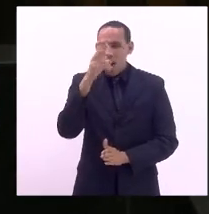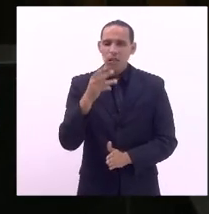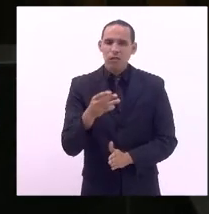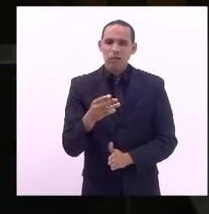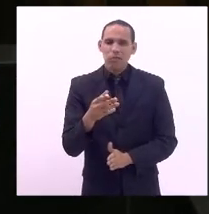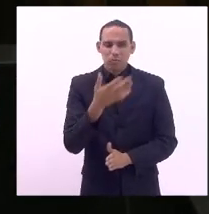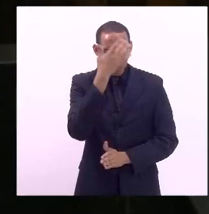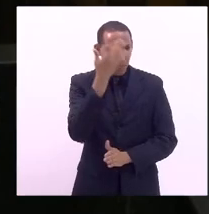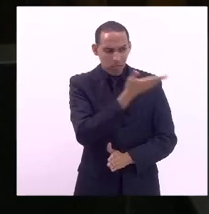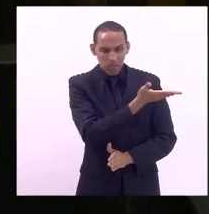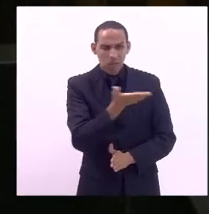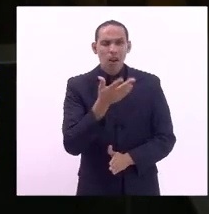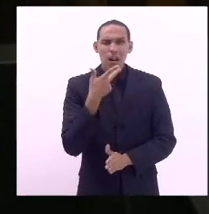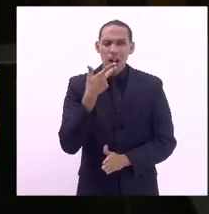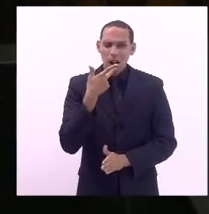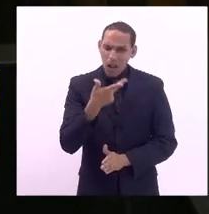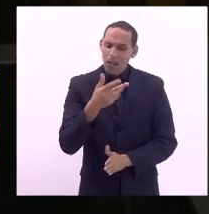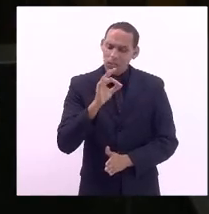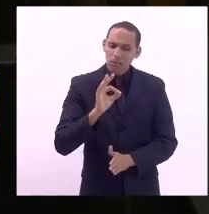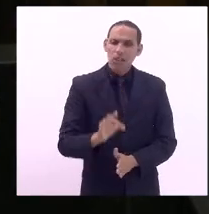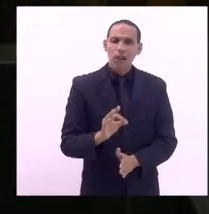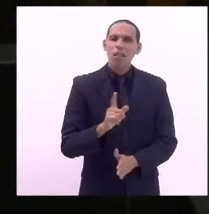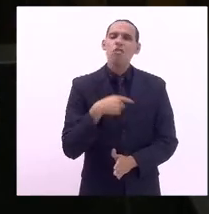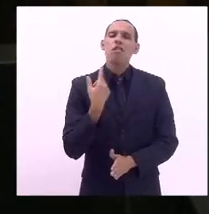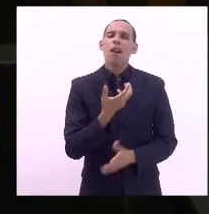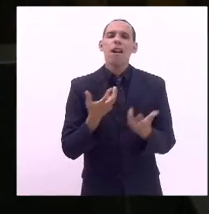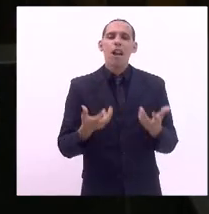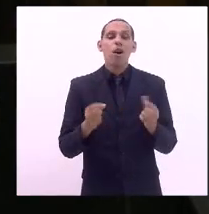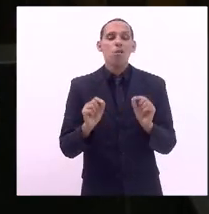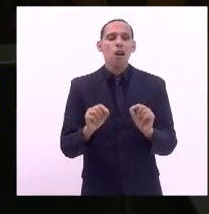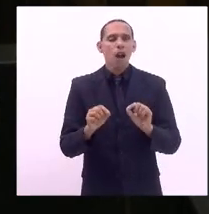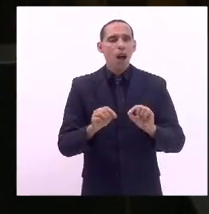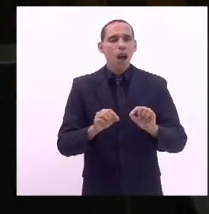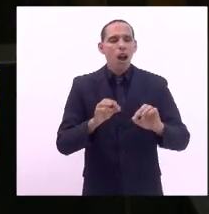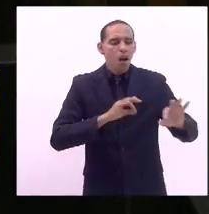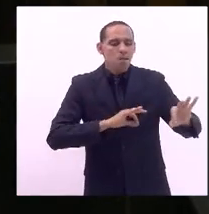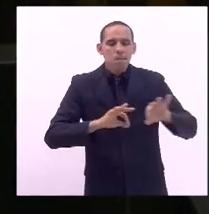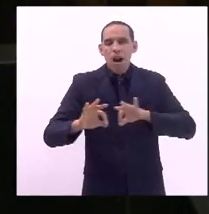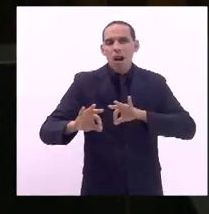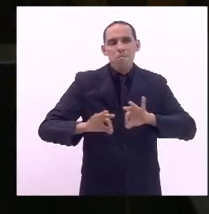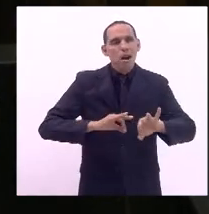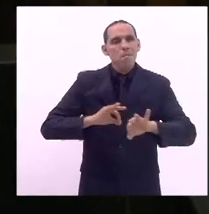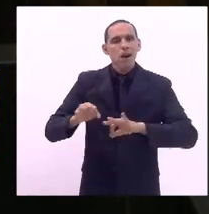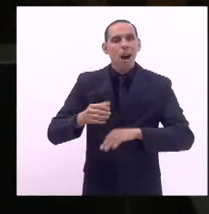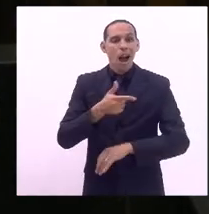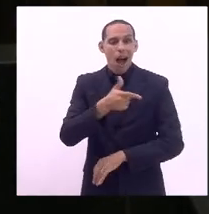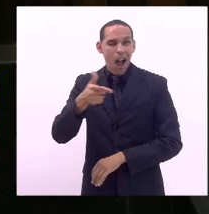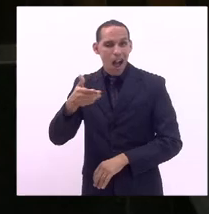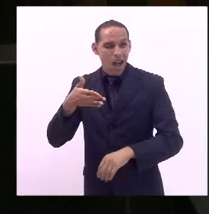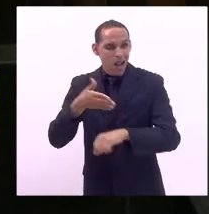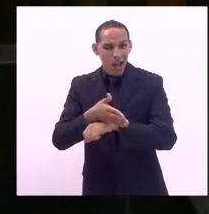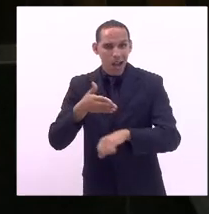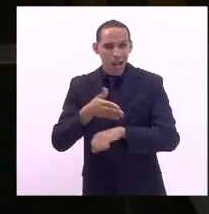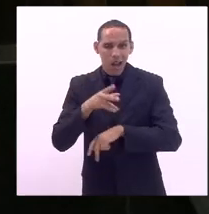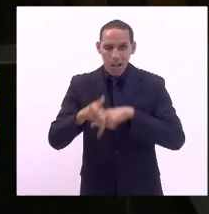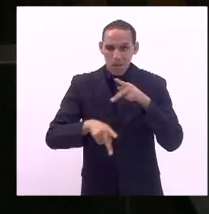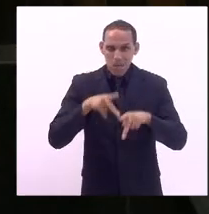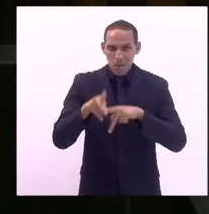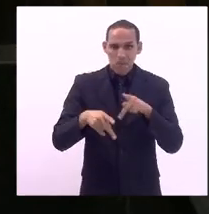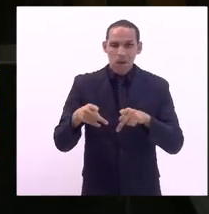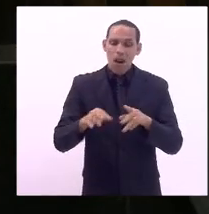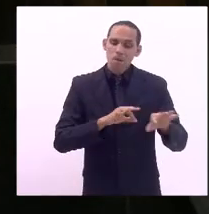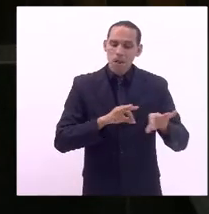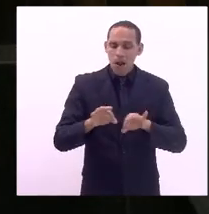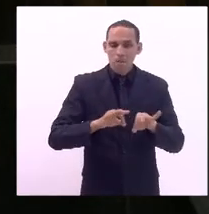quem fala isso. É por isso que a gente quer controlar o acesso da população às armas. Porque a gente